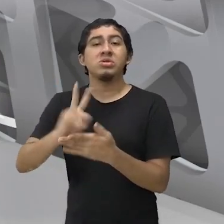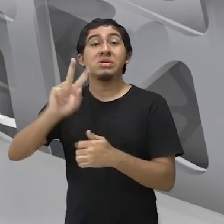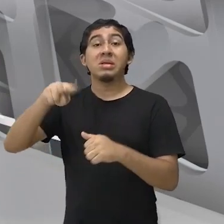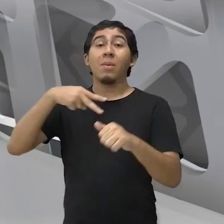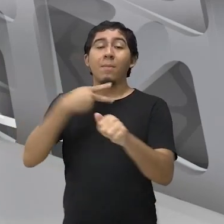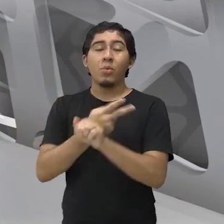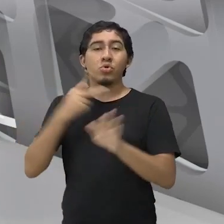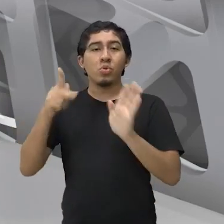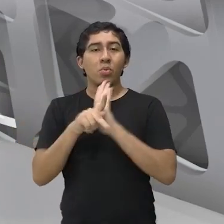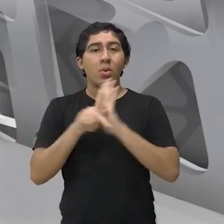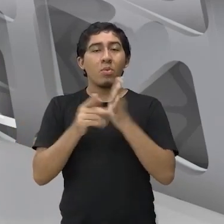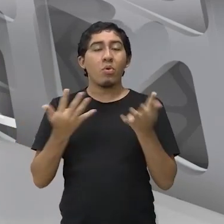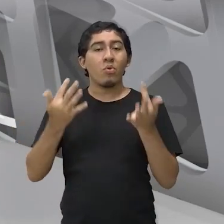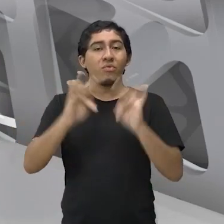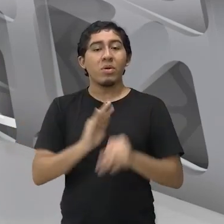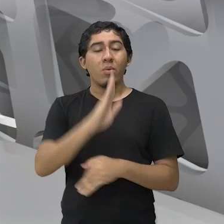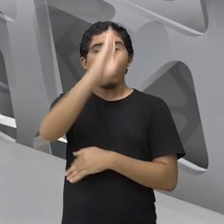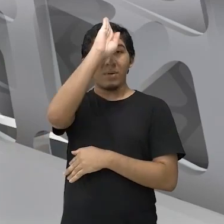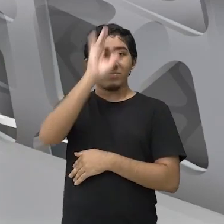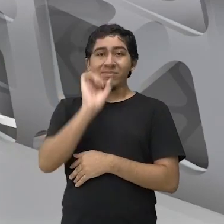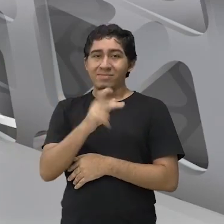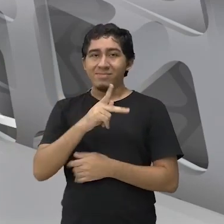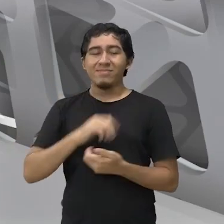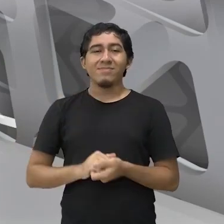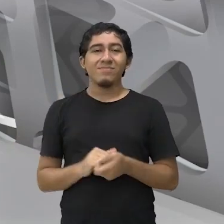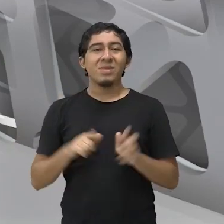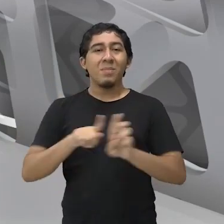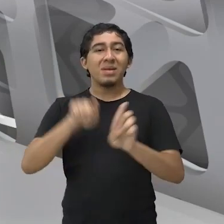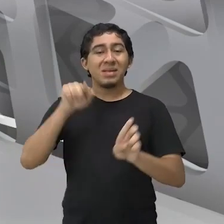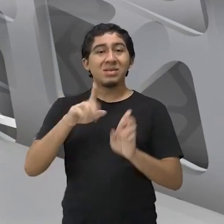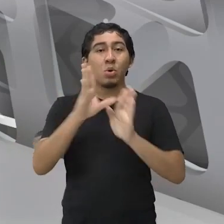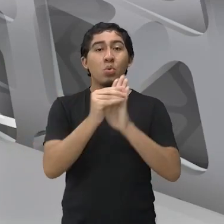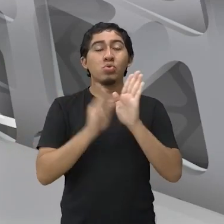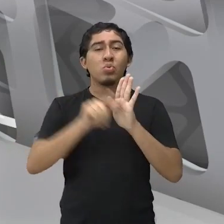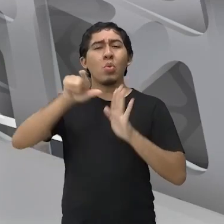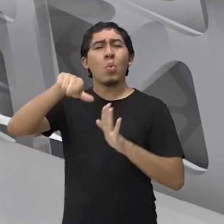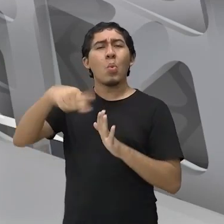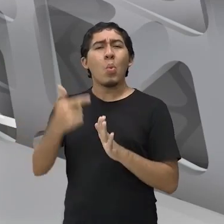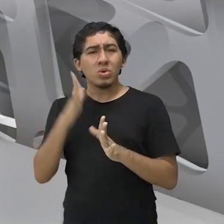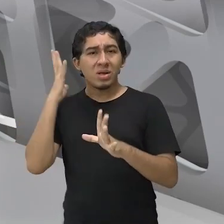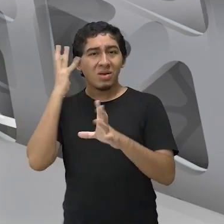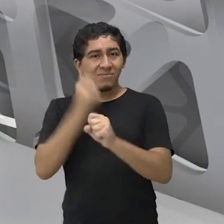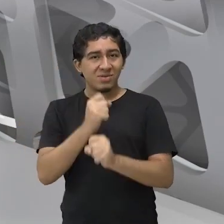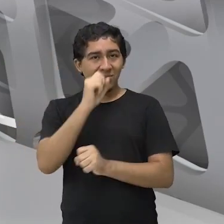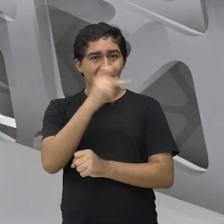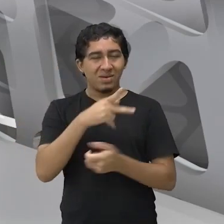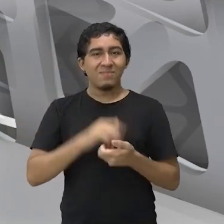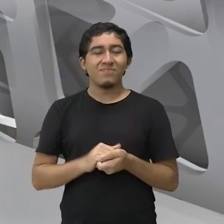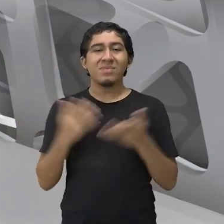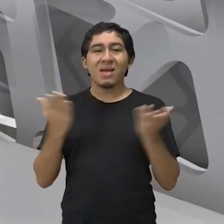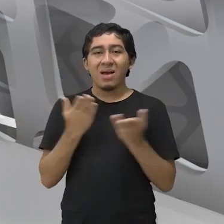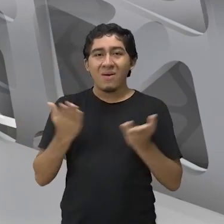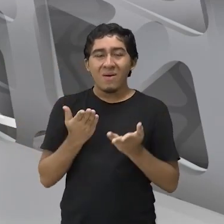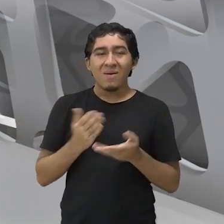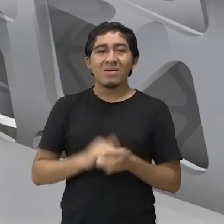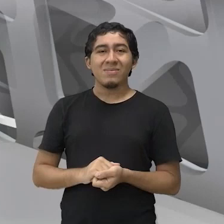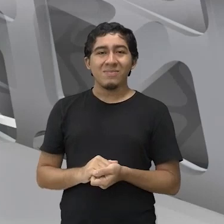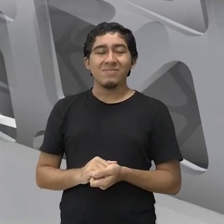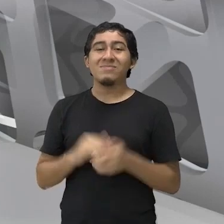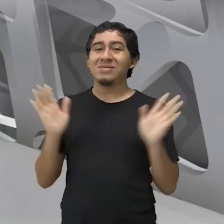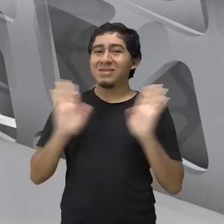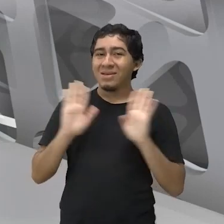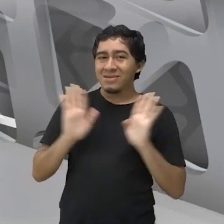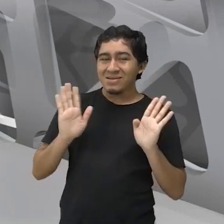seguida com o fim do Império Romano, certo? Mas isso vai ser assunto para uma outra revisão. Agora, o professor Eberson